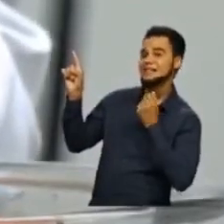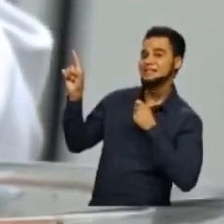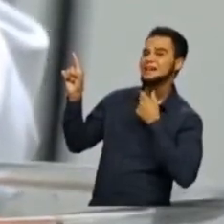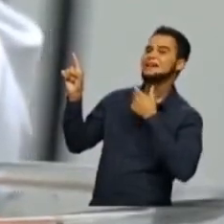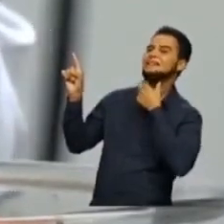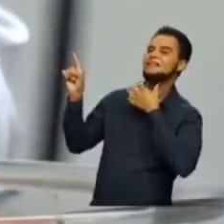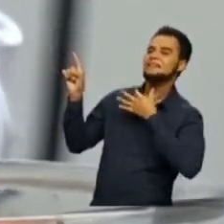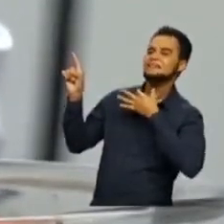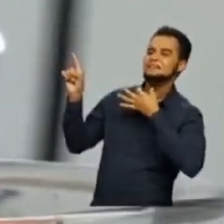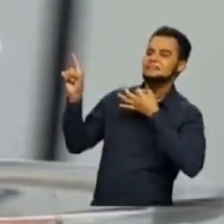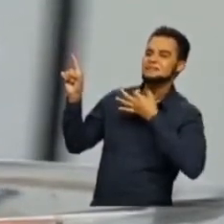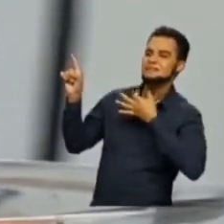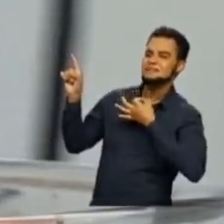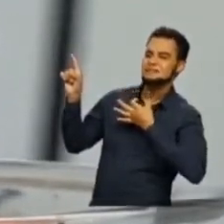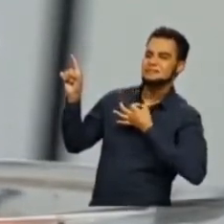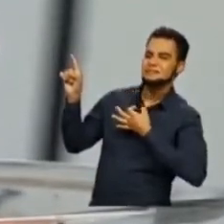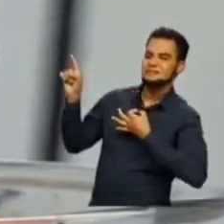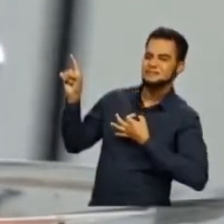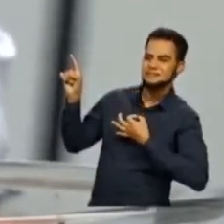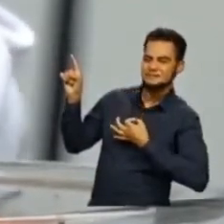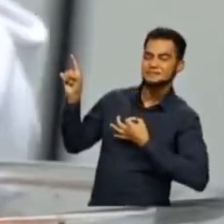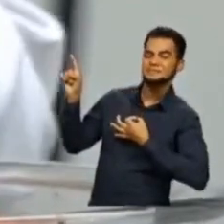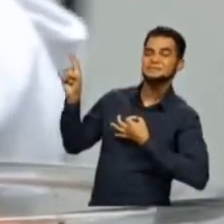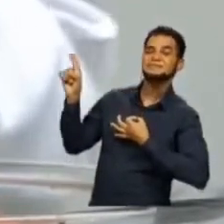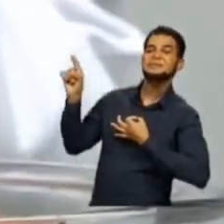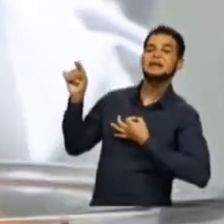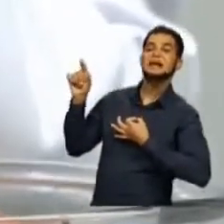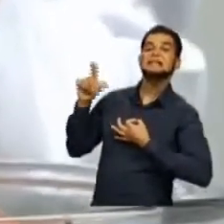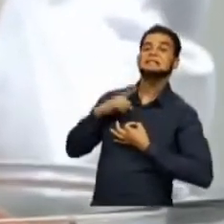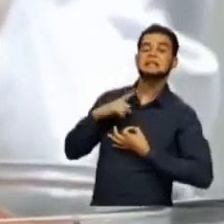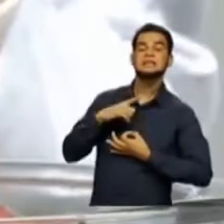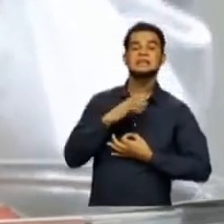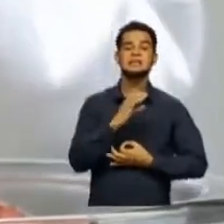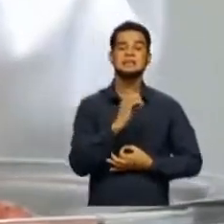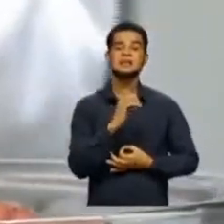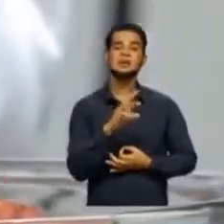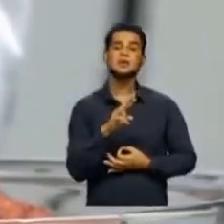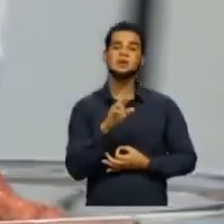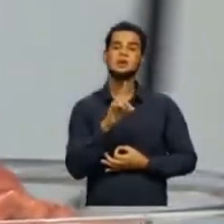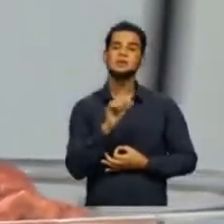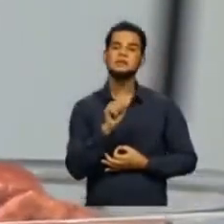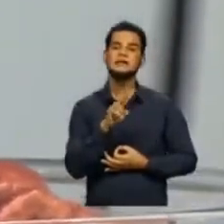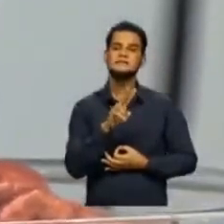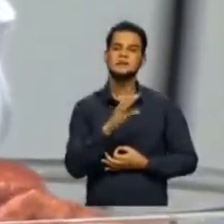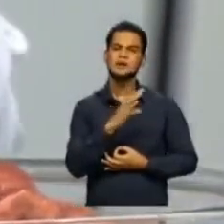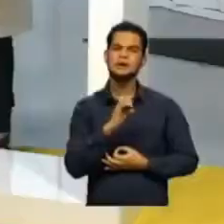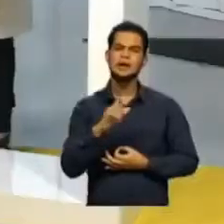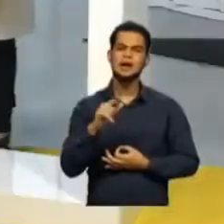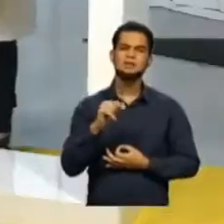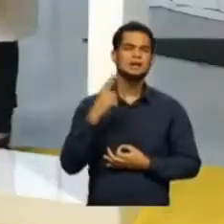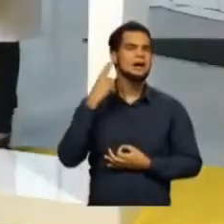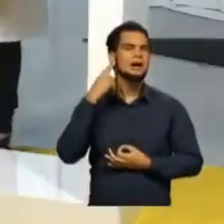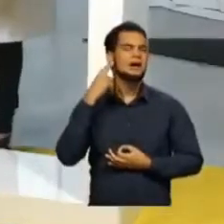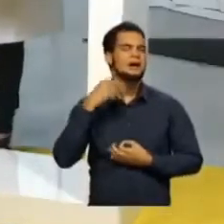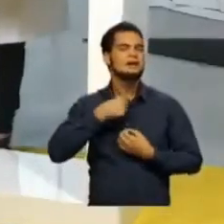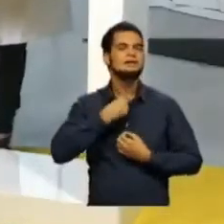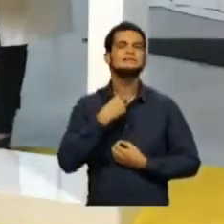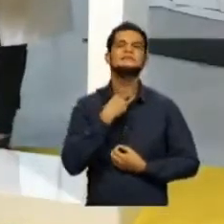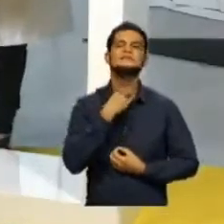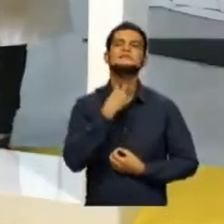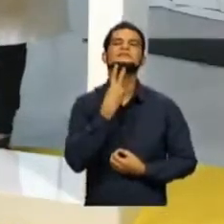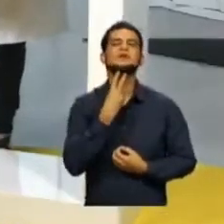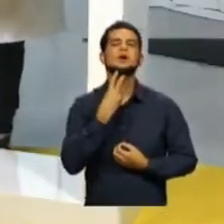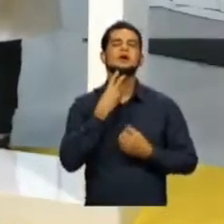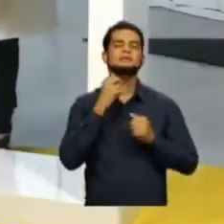cordas, que a gente chama cordas vocais, estruturas vocais, que quando o ar passa, ele vibra essas cordas vocais e vai originar para nós aí o